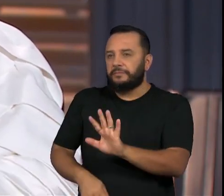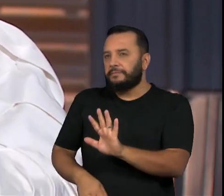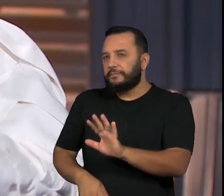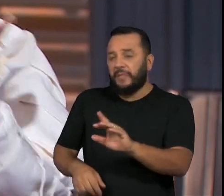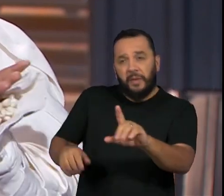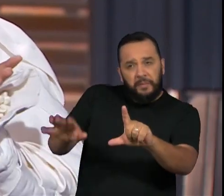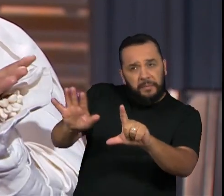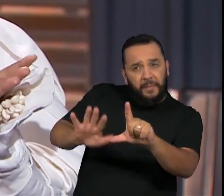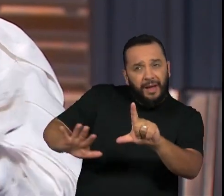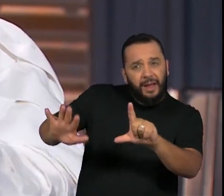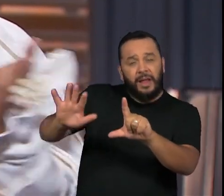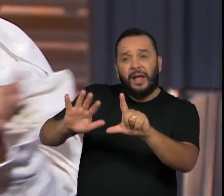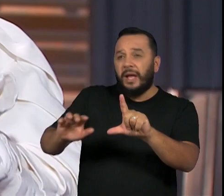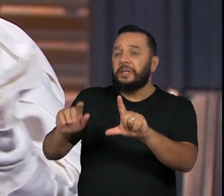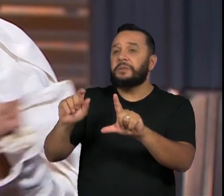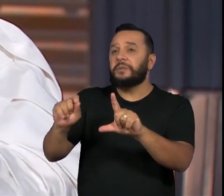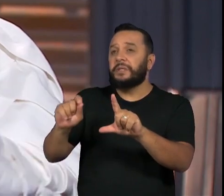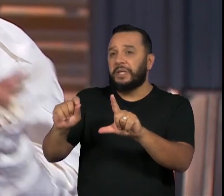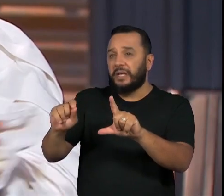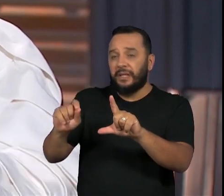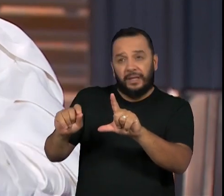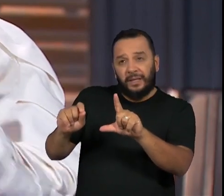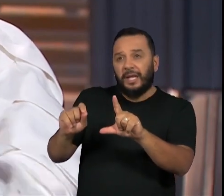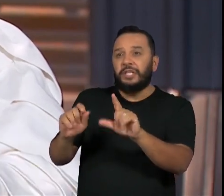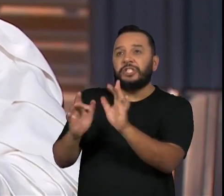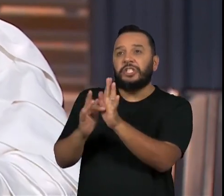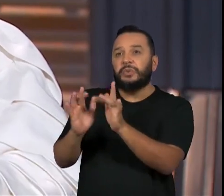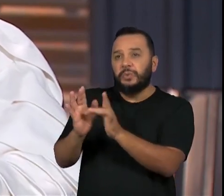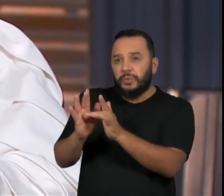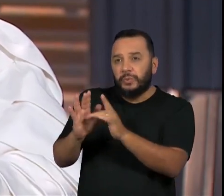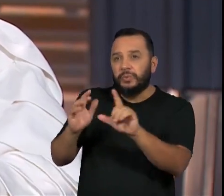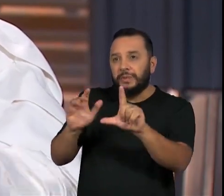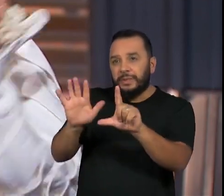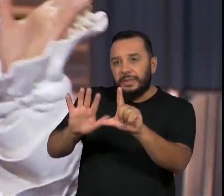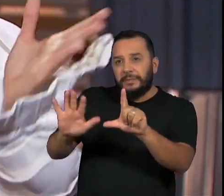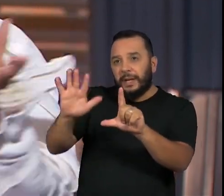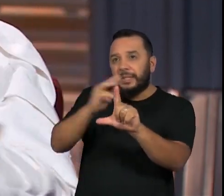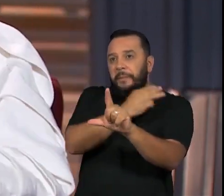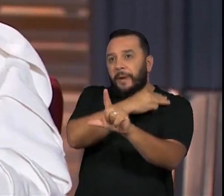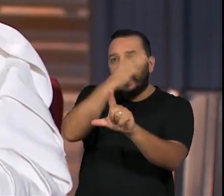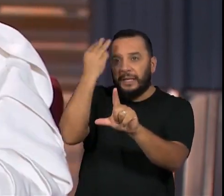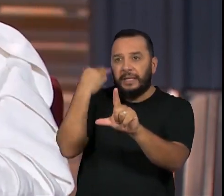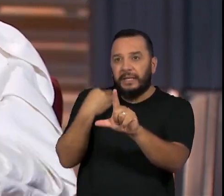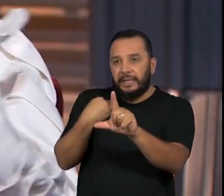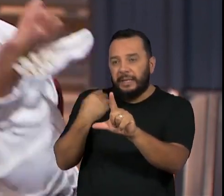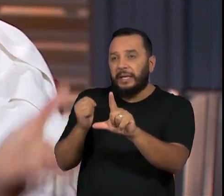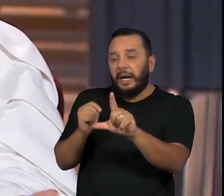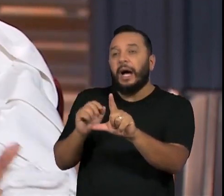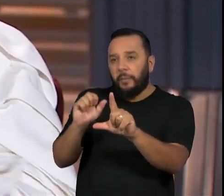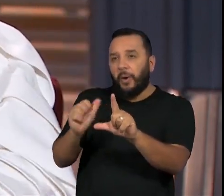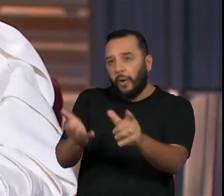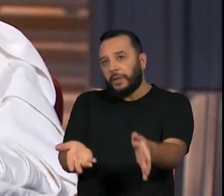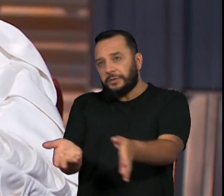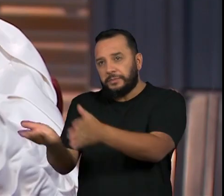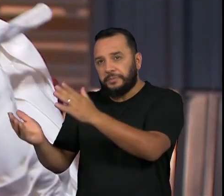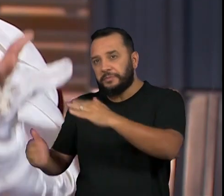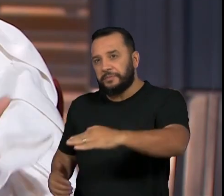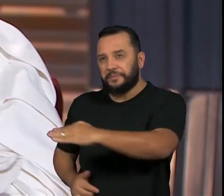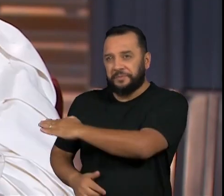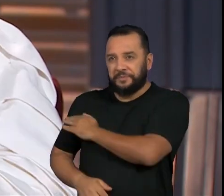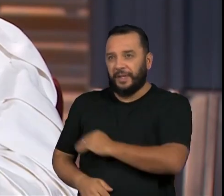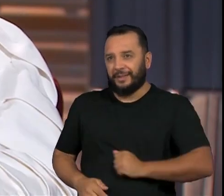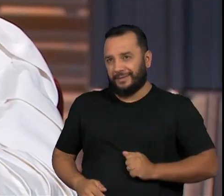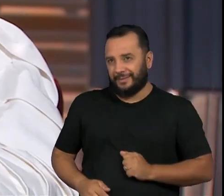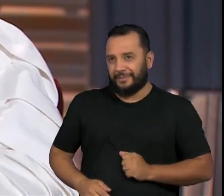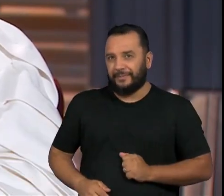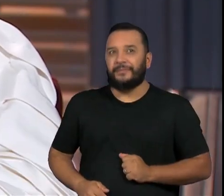à deidade, né, a Deus, a Jesus, a Maria, dentre outras questões. Né? E a gente vai para a história da arte, a gente vai para Bizâncio.